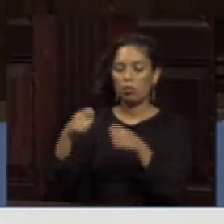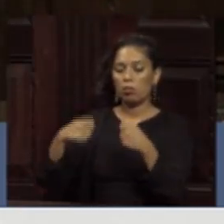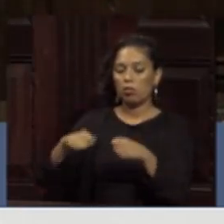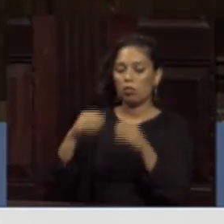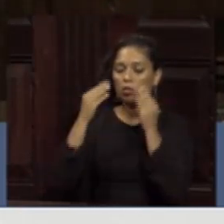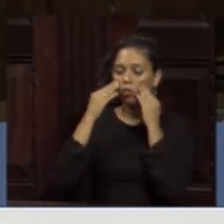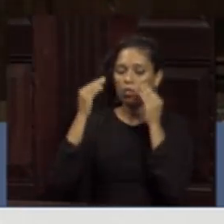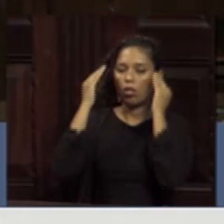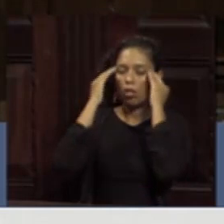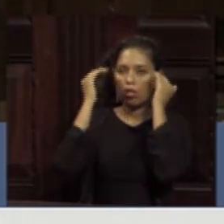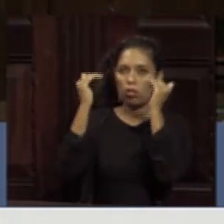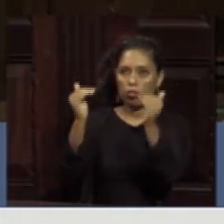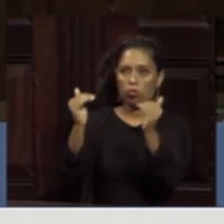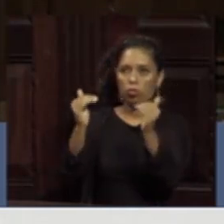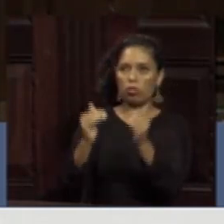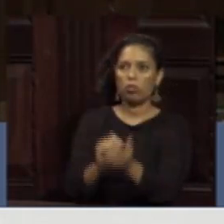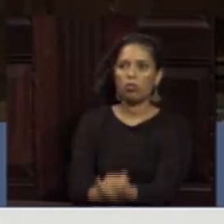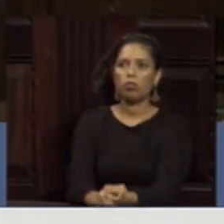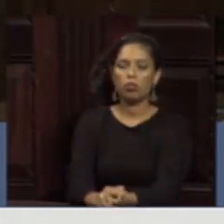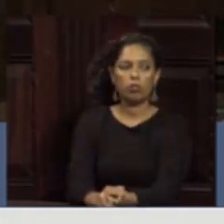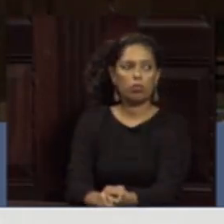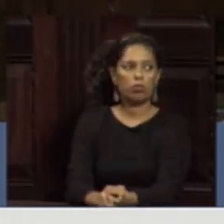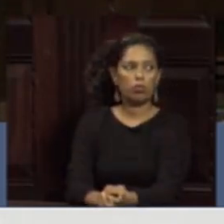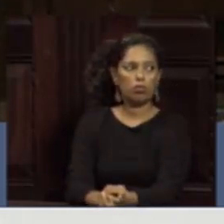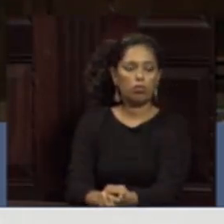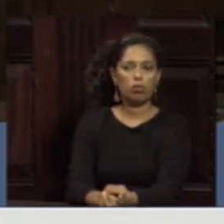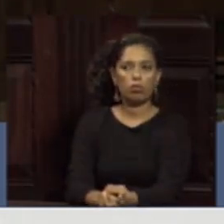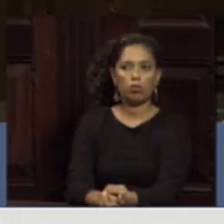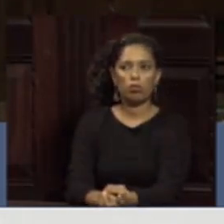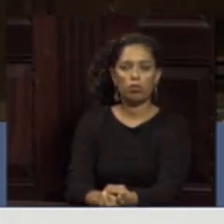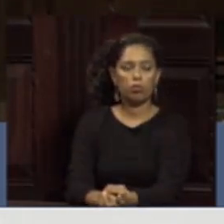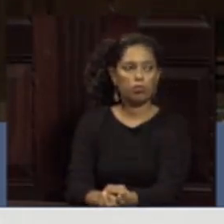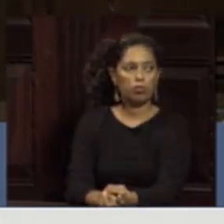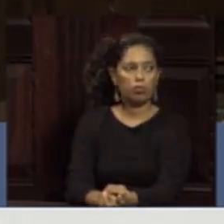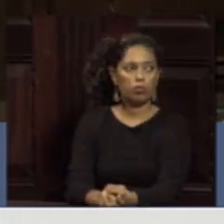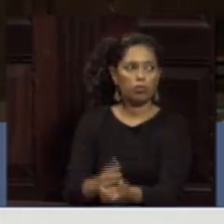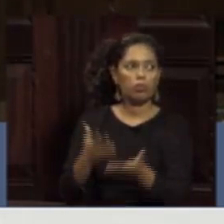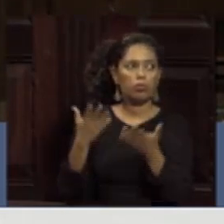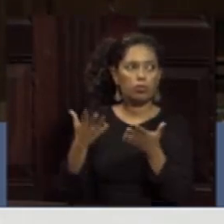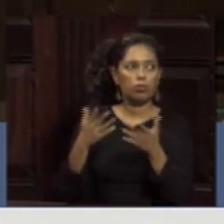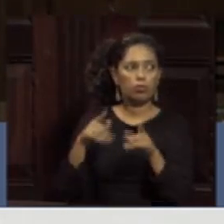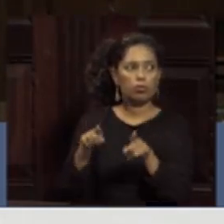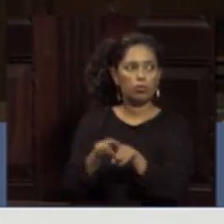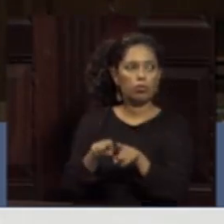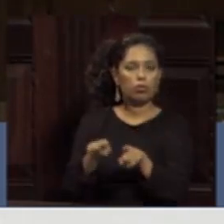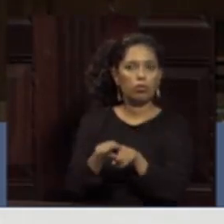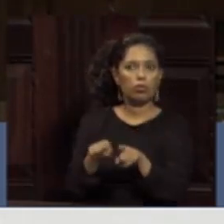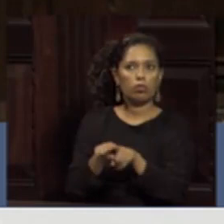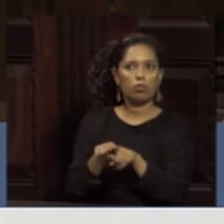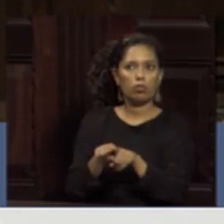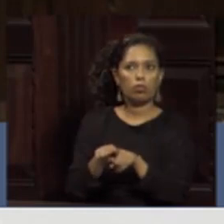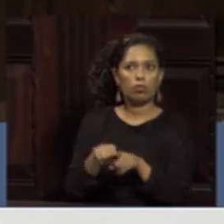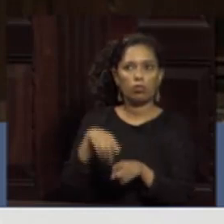grande. Deputado Paulo Ramos. Mas, senhor presidente, eu quero apenas dizer, senhor presidente,